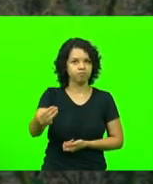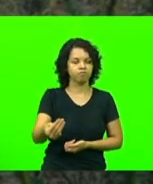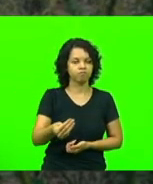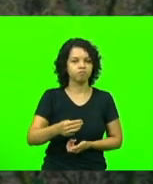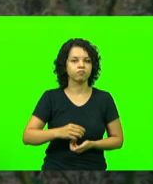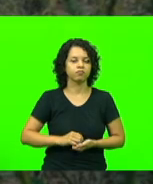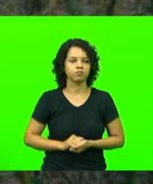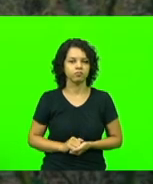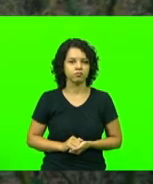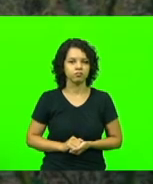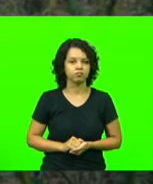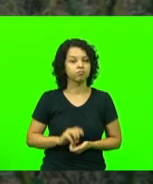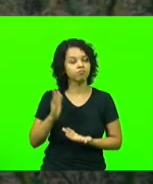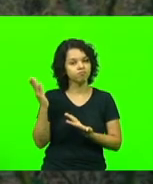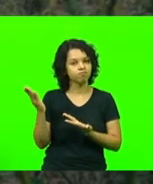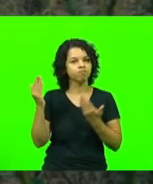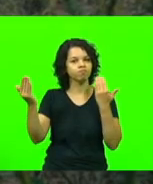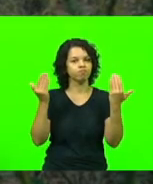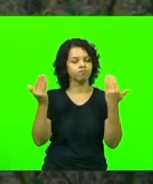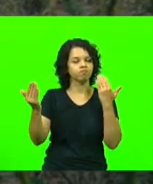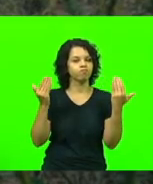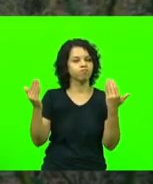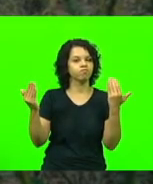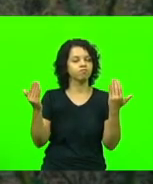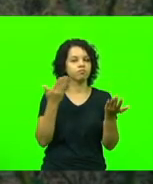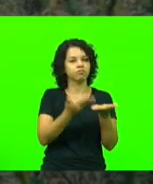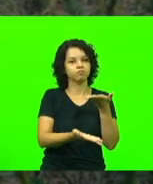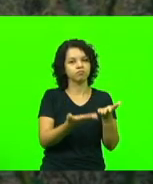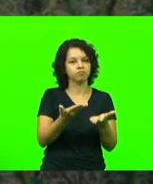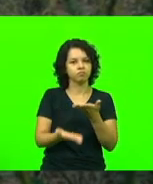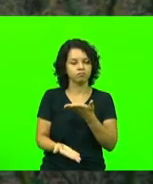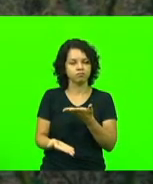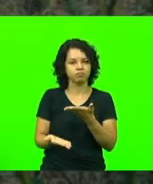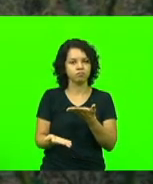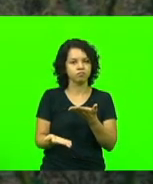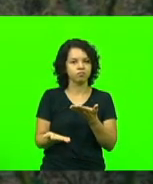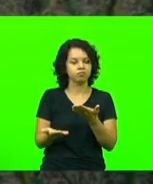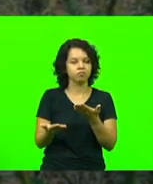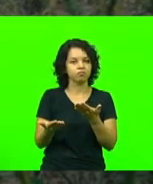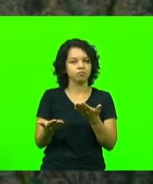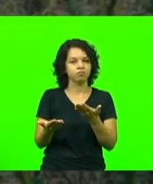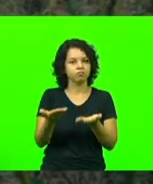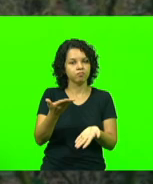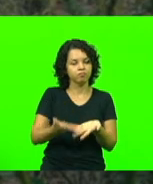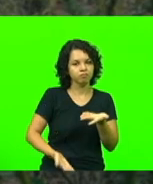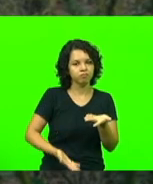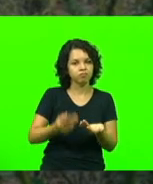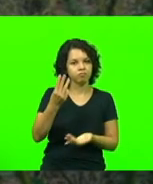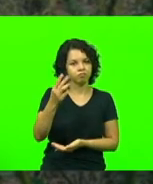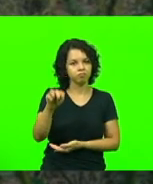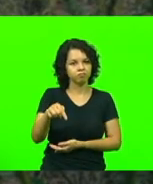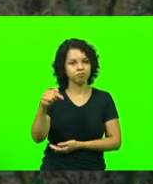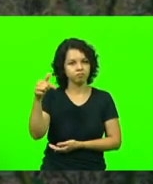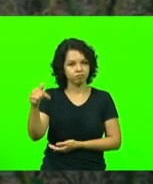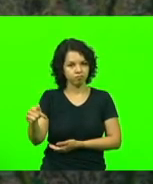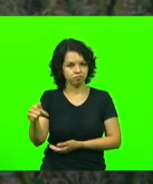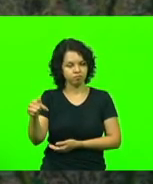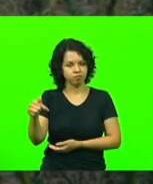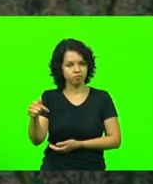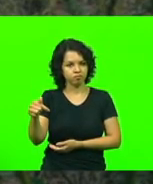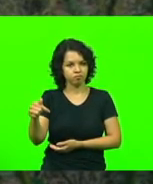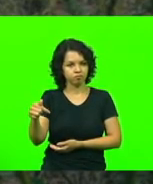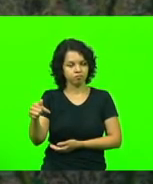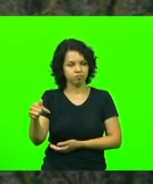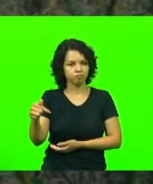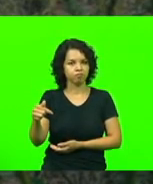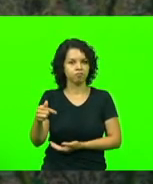vamos comparar isso com as perdas. As perdas de 3,7 bi. Então, quando você compara entre as perdas